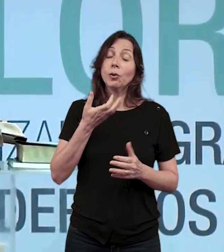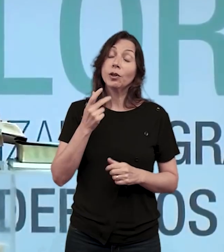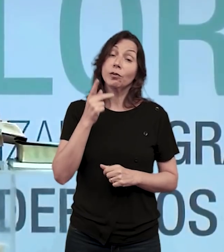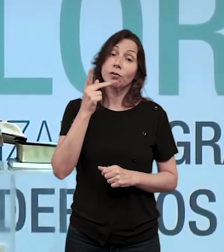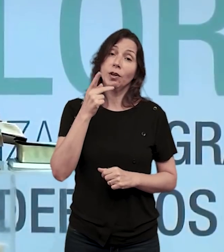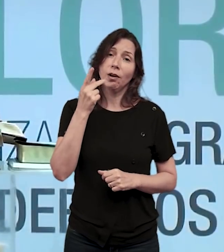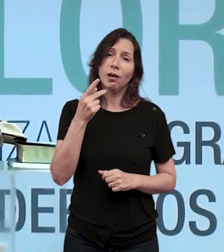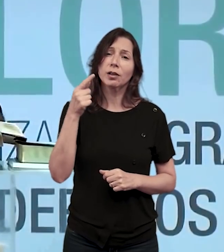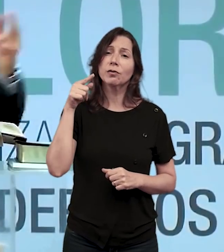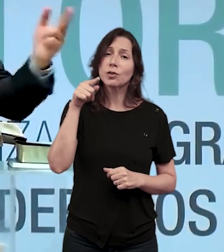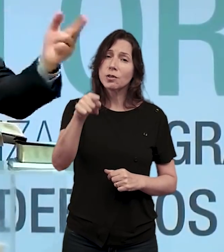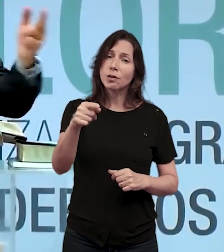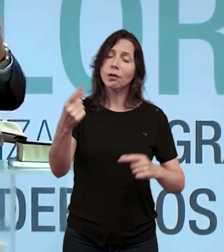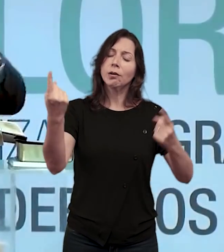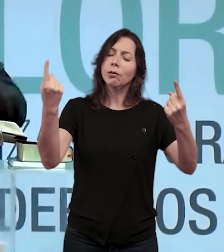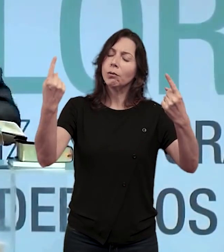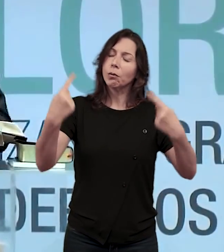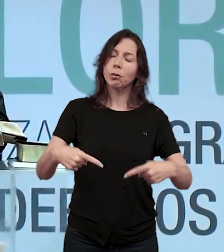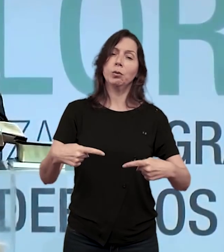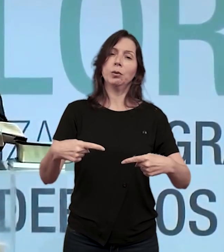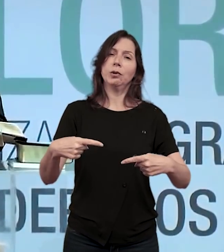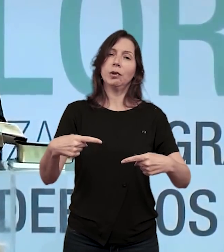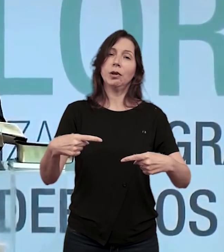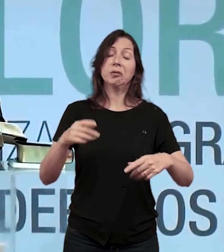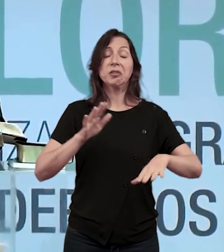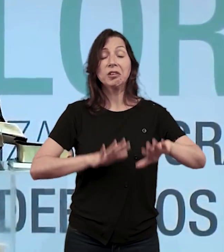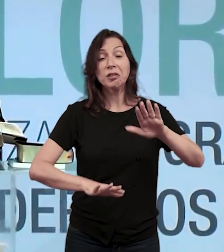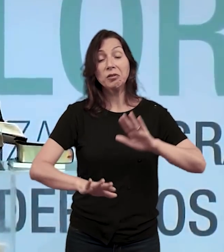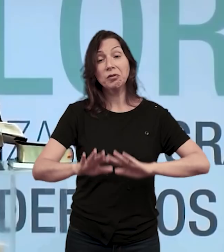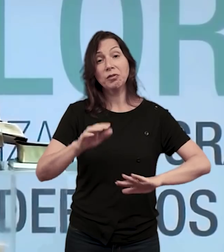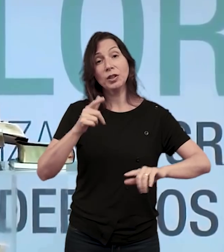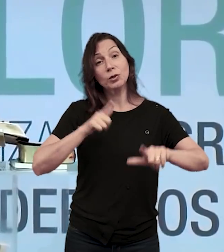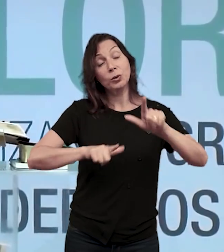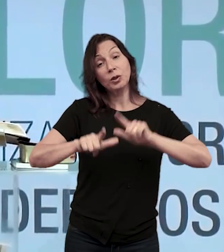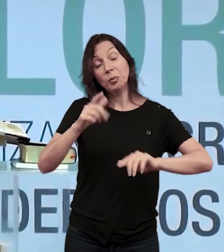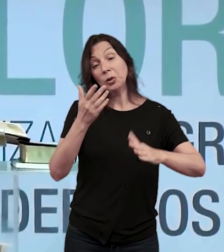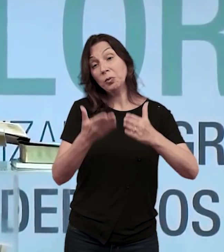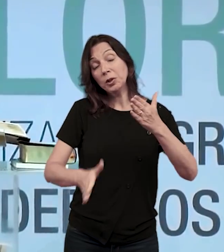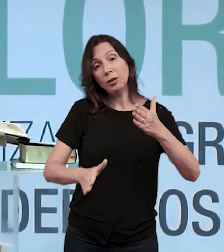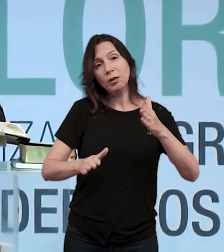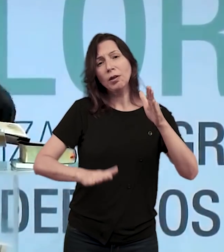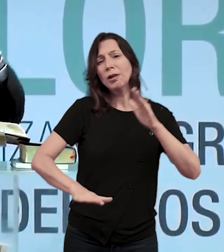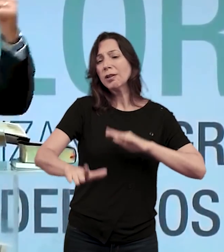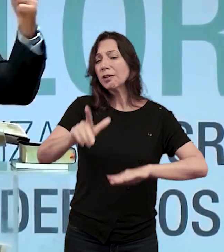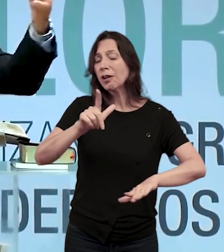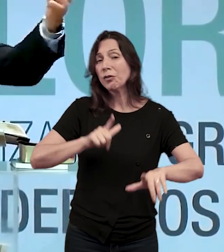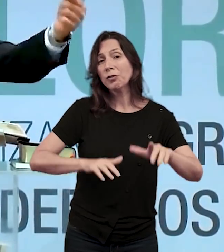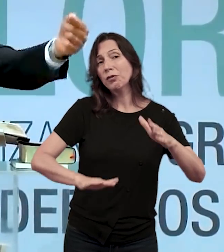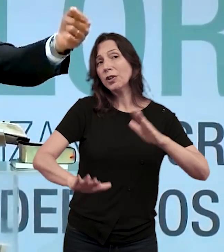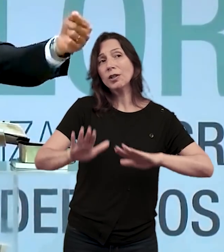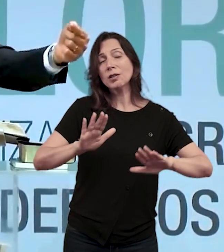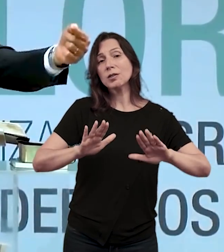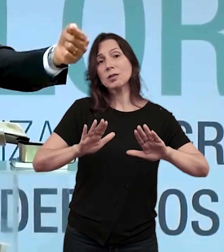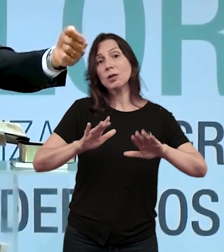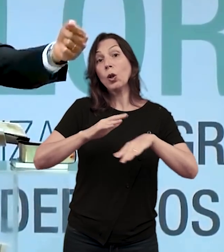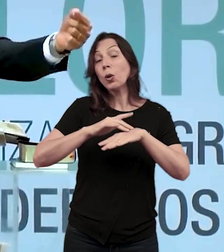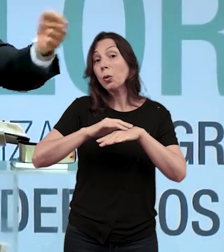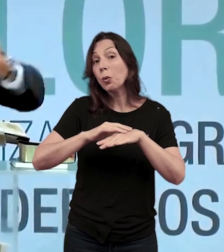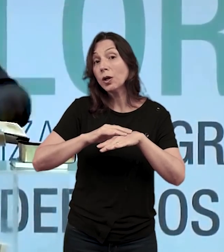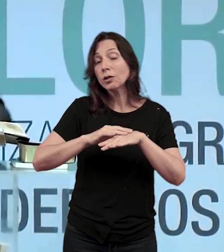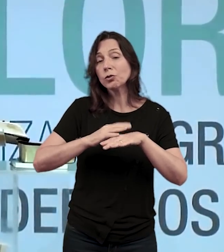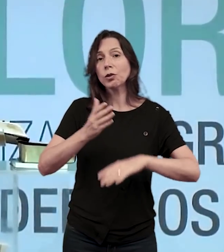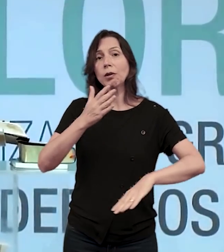apertado, talvez aqui hoje desempregado, talvez doente, talvez com algum familiar seu